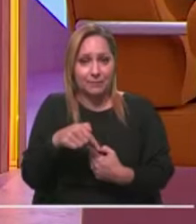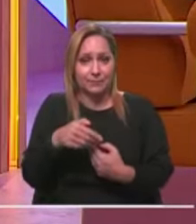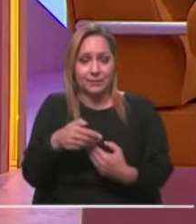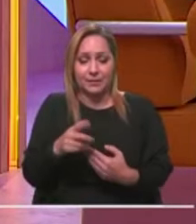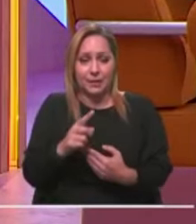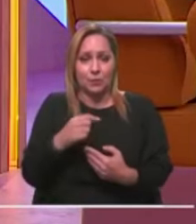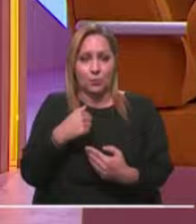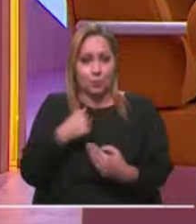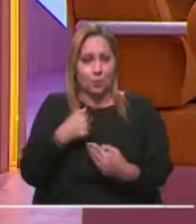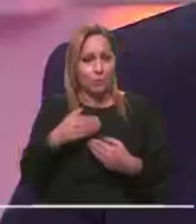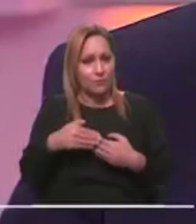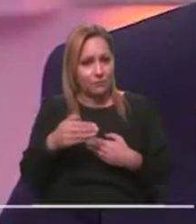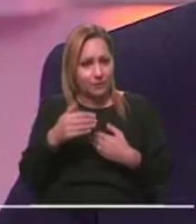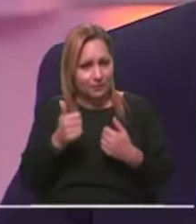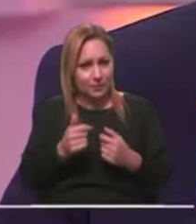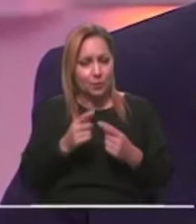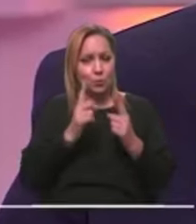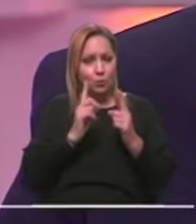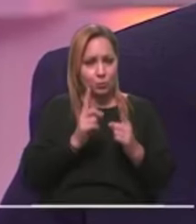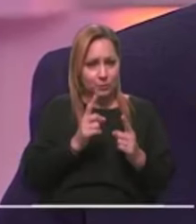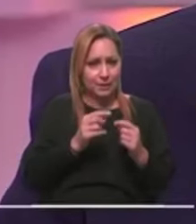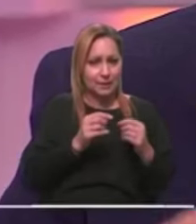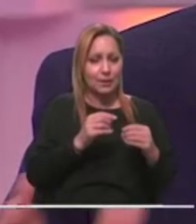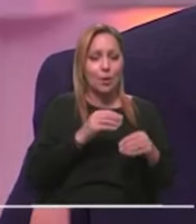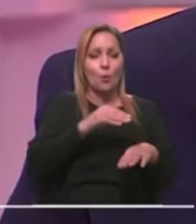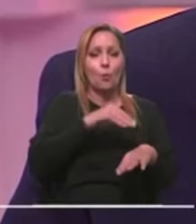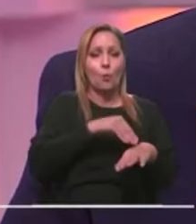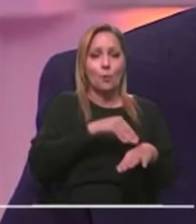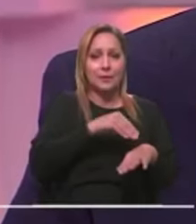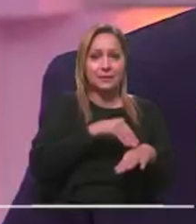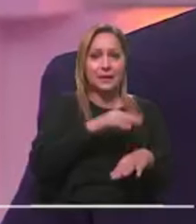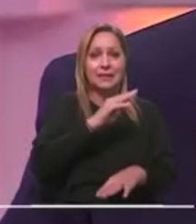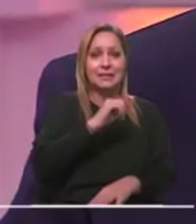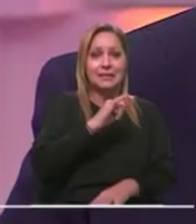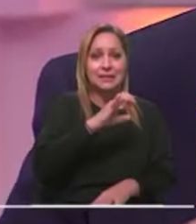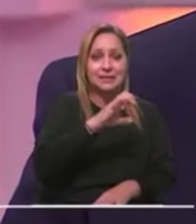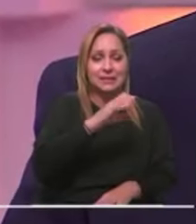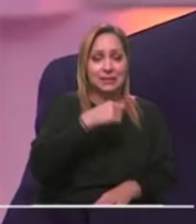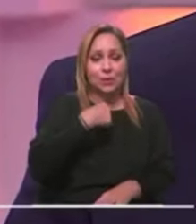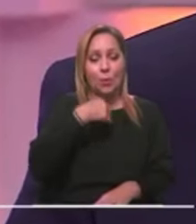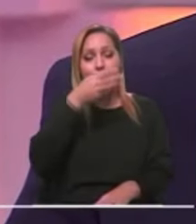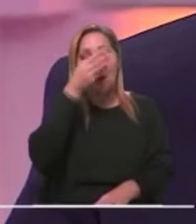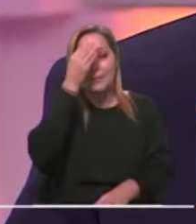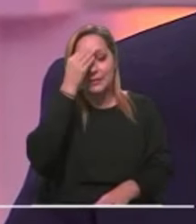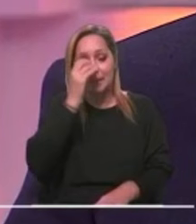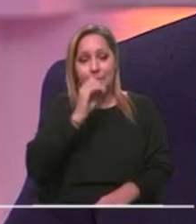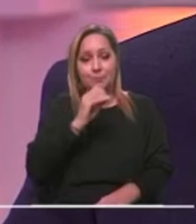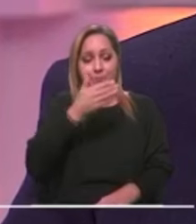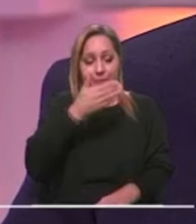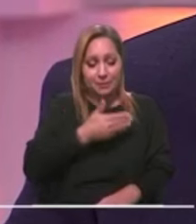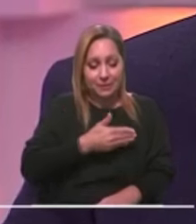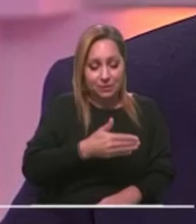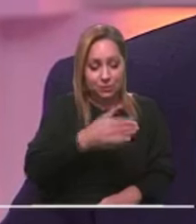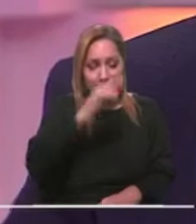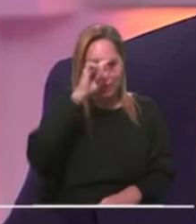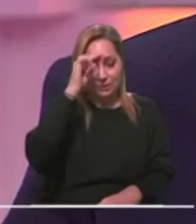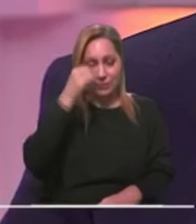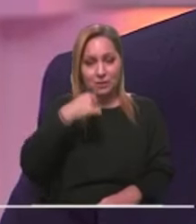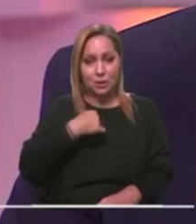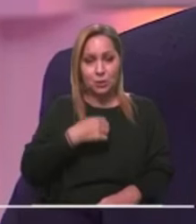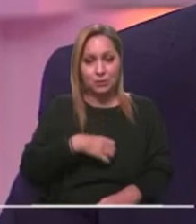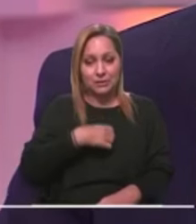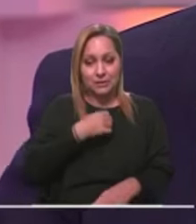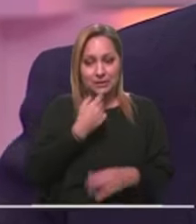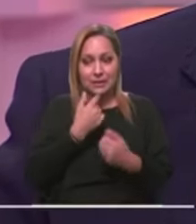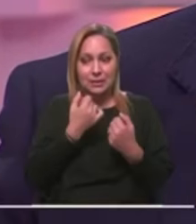tinha iniciado o meu espaço comentário Naci que ainda estava a a aprender a ser comentador as primeiras semanas foram difíceis para mim sentia-me tenso e